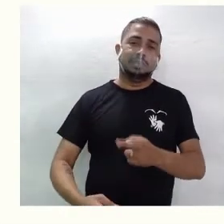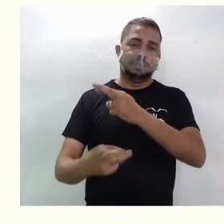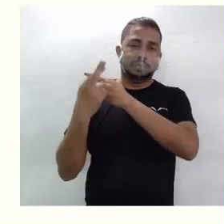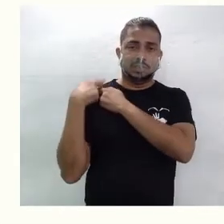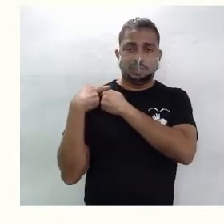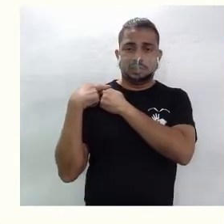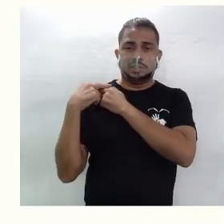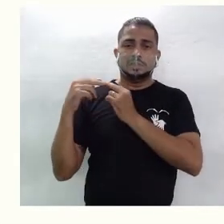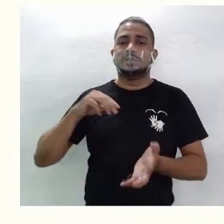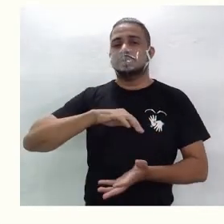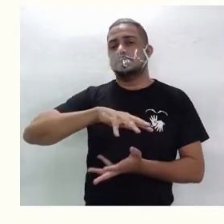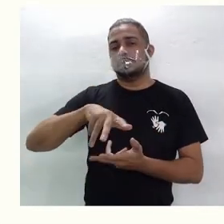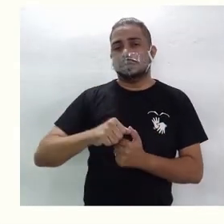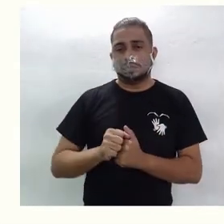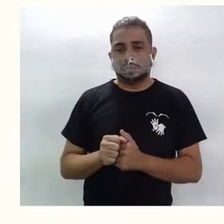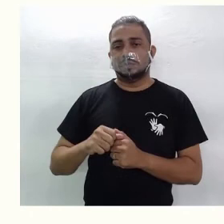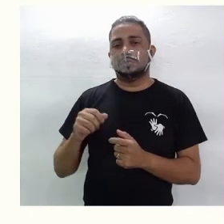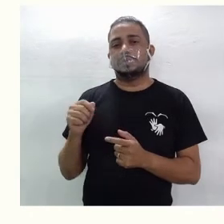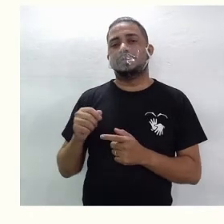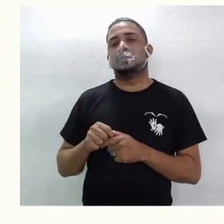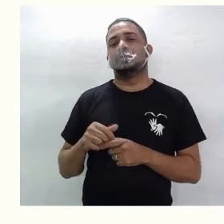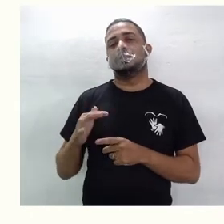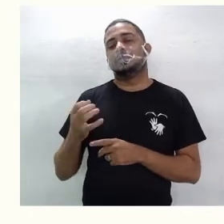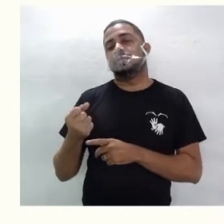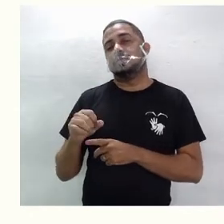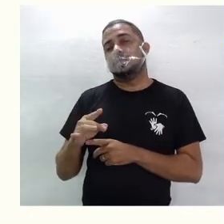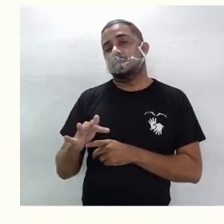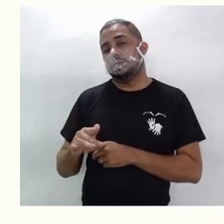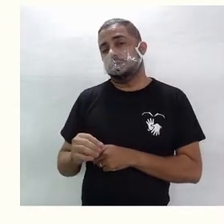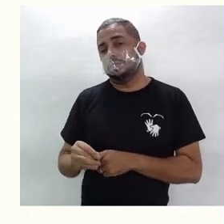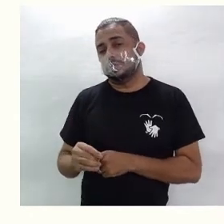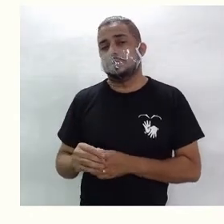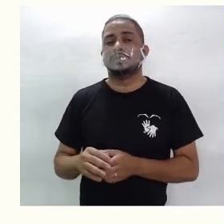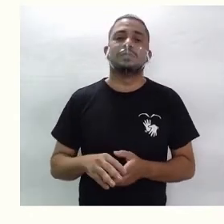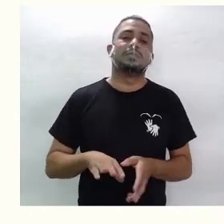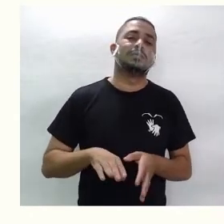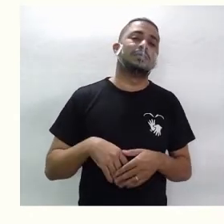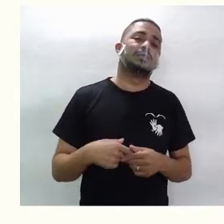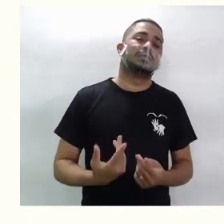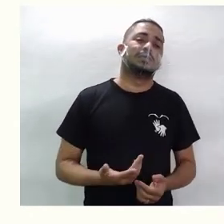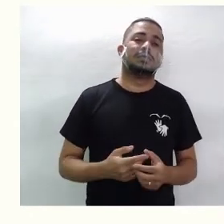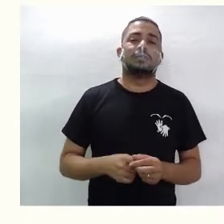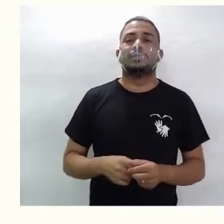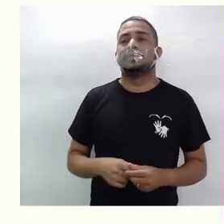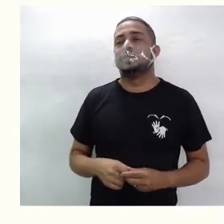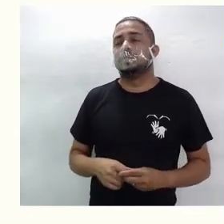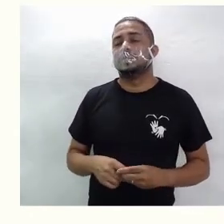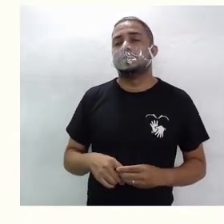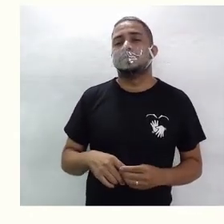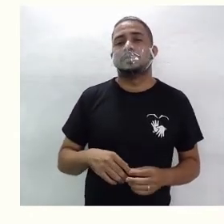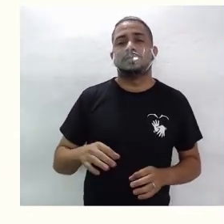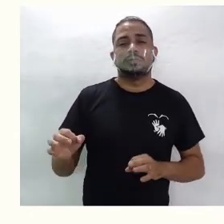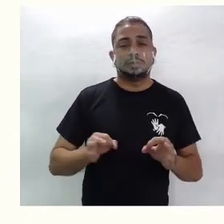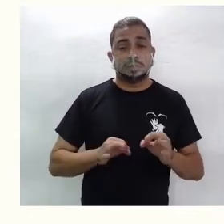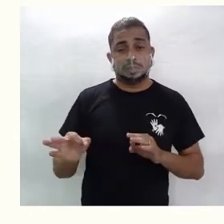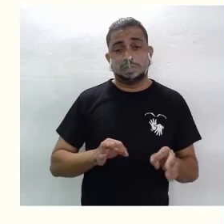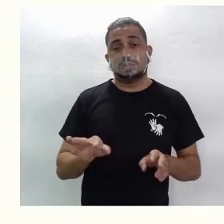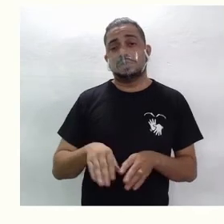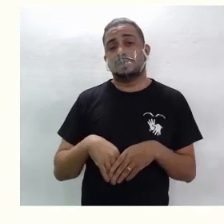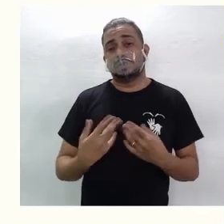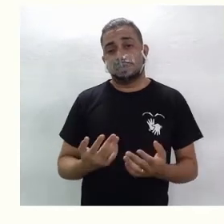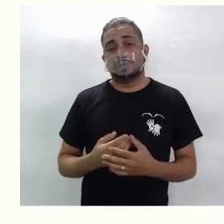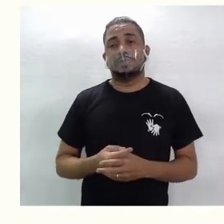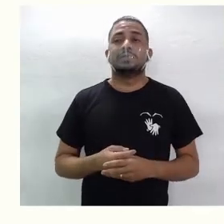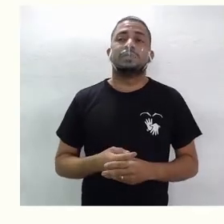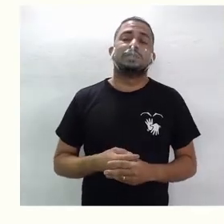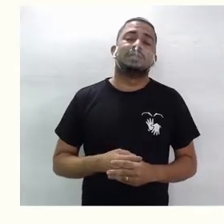representações do globo esférico, da superfície terrestre ou um plano, Por isso,